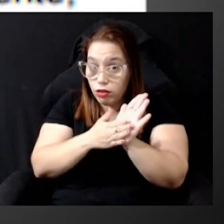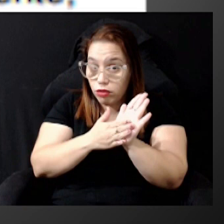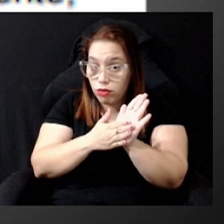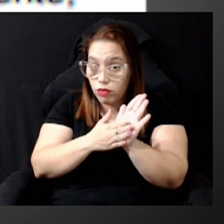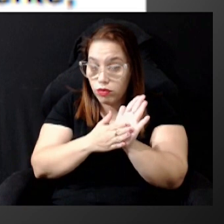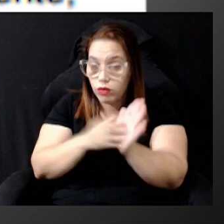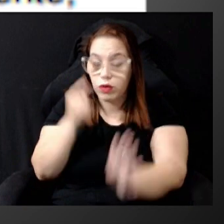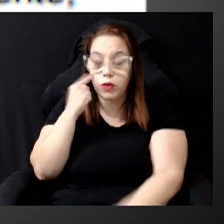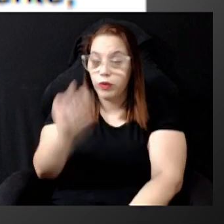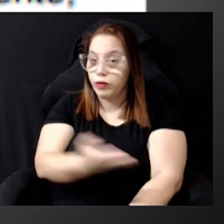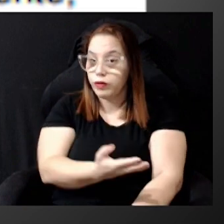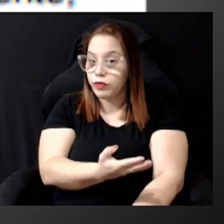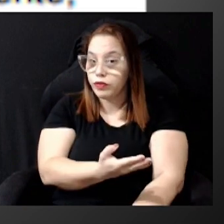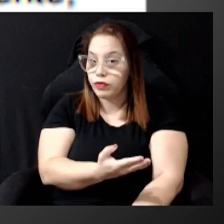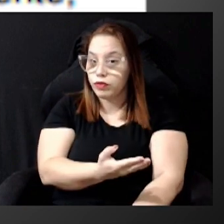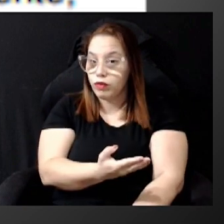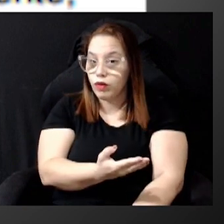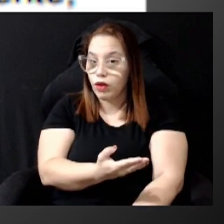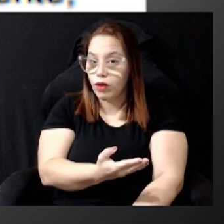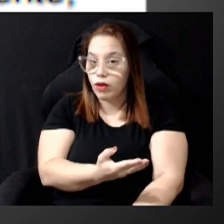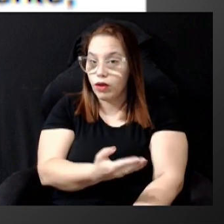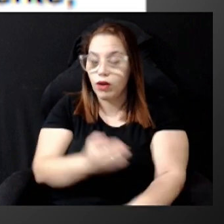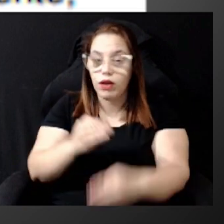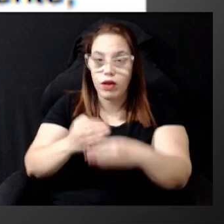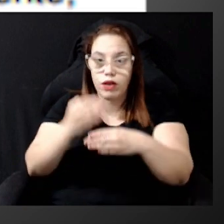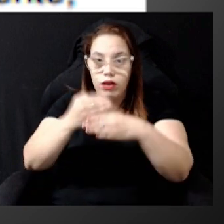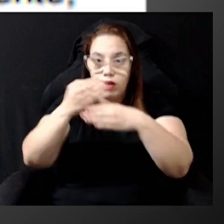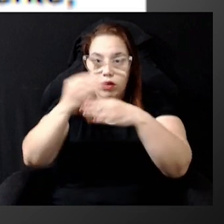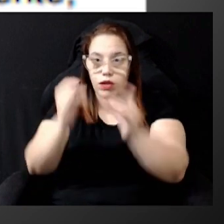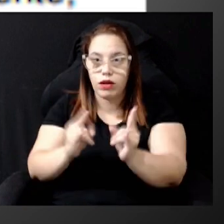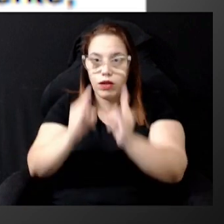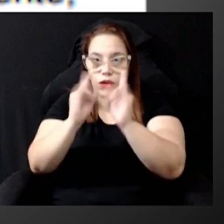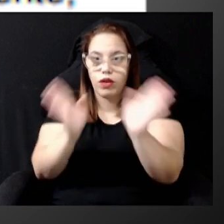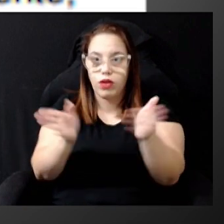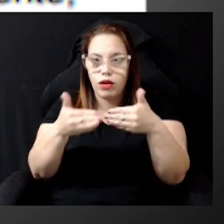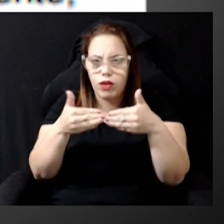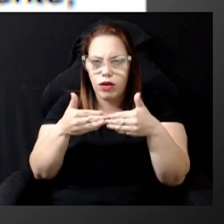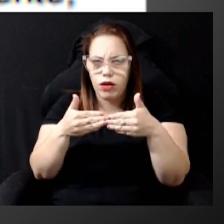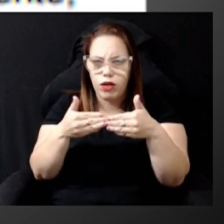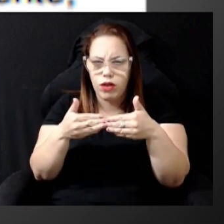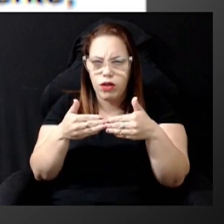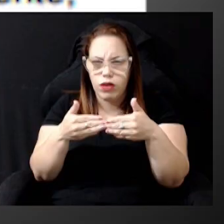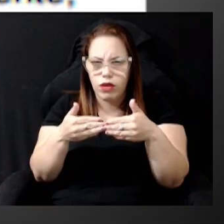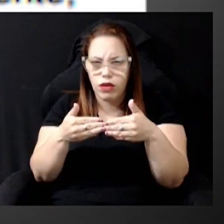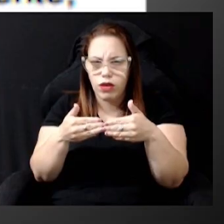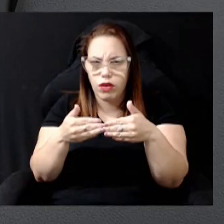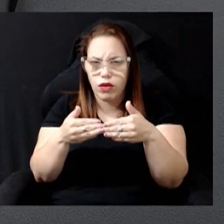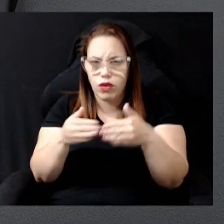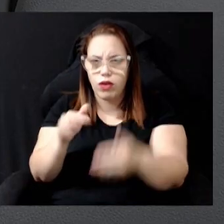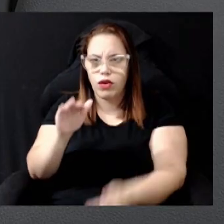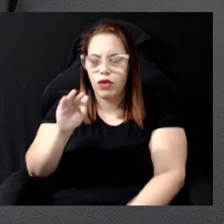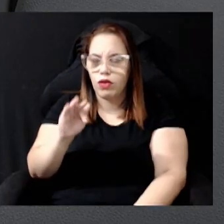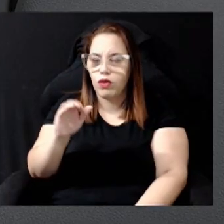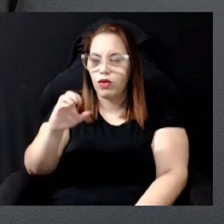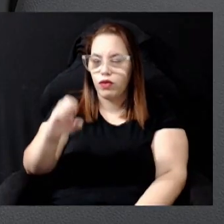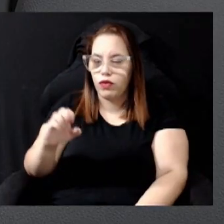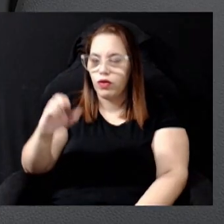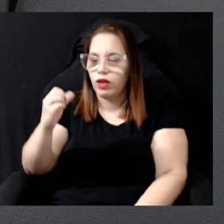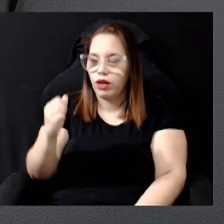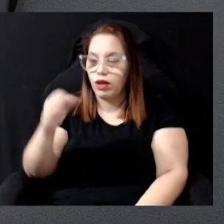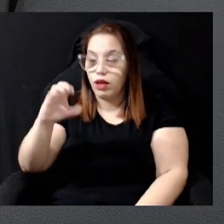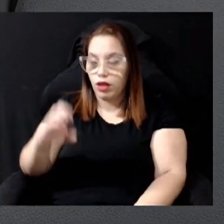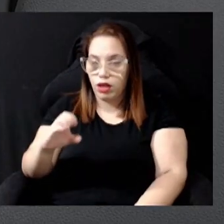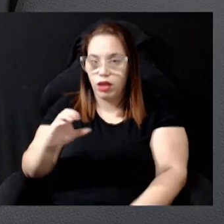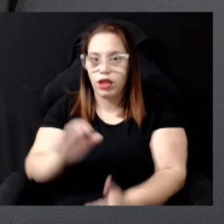um prédio onde funcionou durante um bom tempo uma Fundação Casa, né? Então,